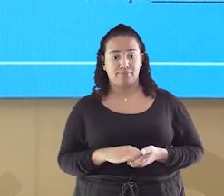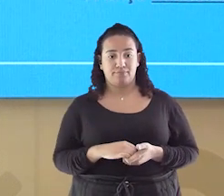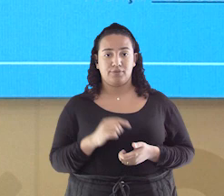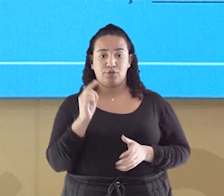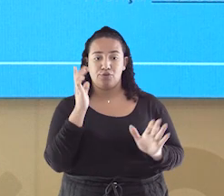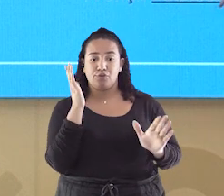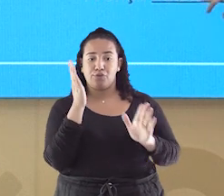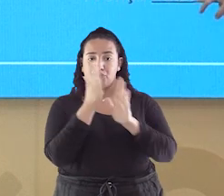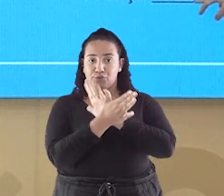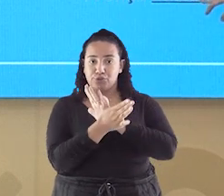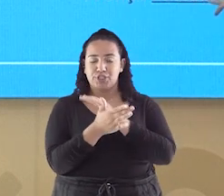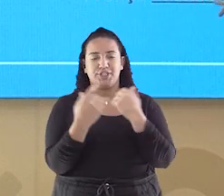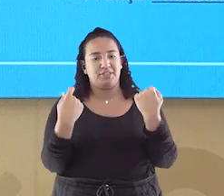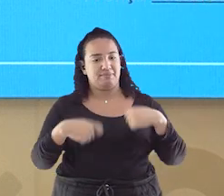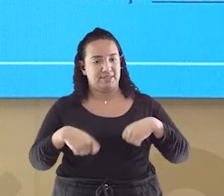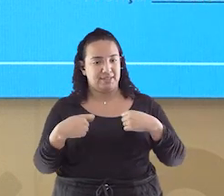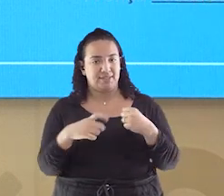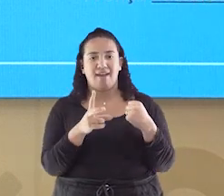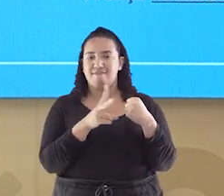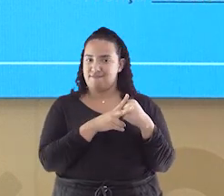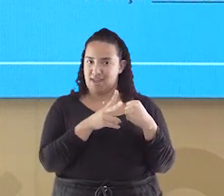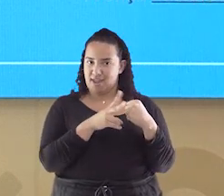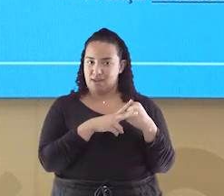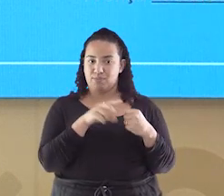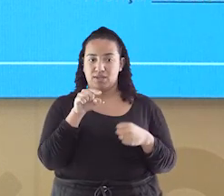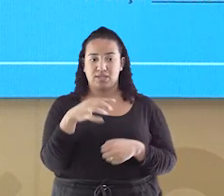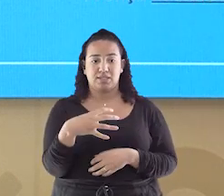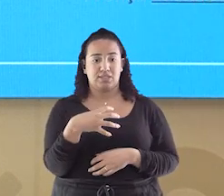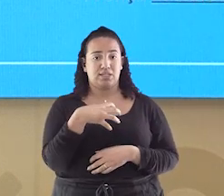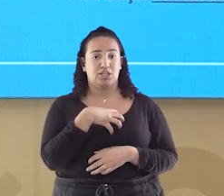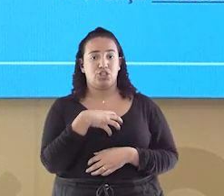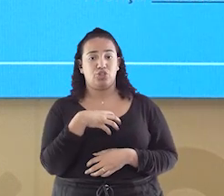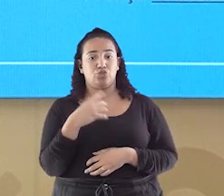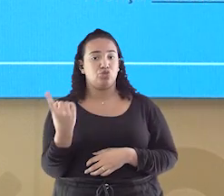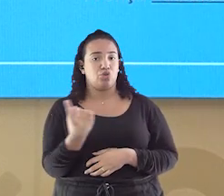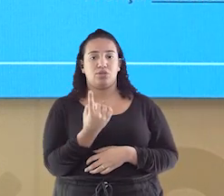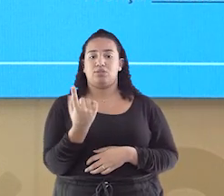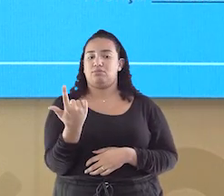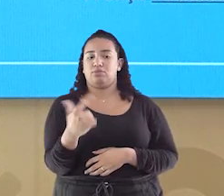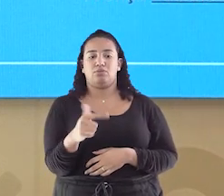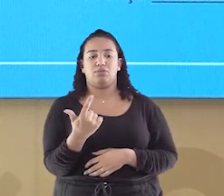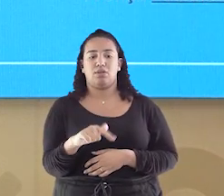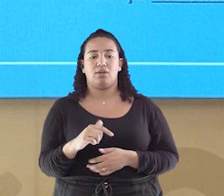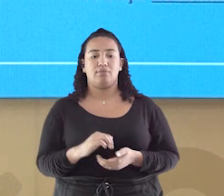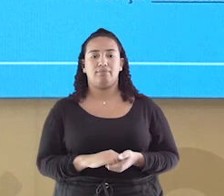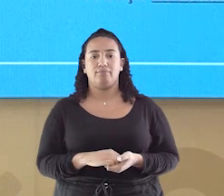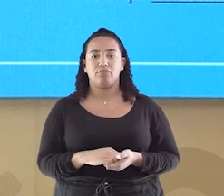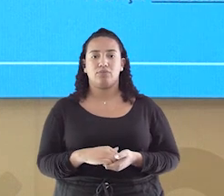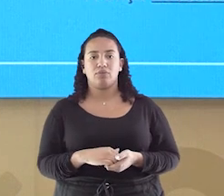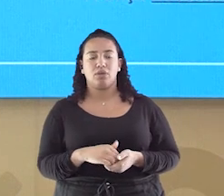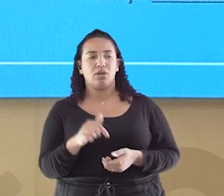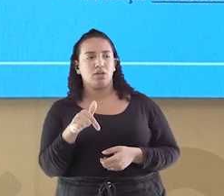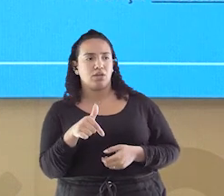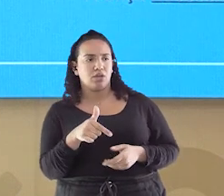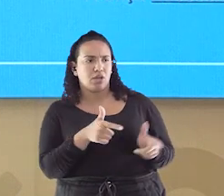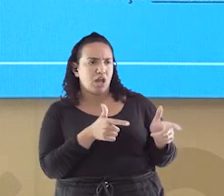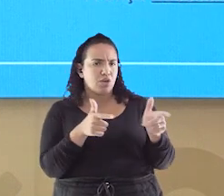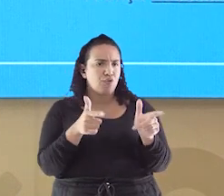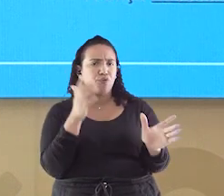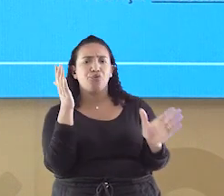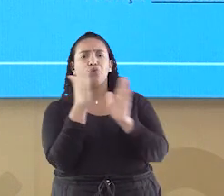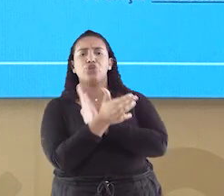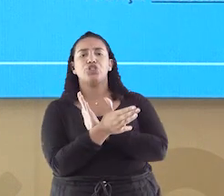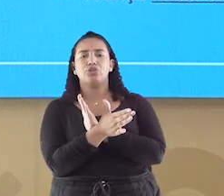verbo fogem e necessita não possui sentido completo sozinhos. Os caçadores fogem. Do